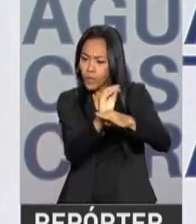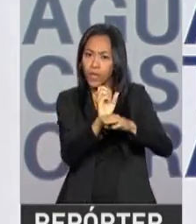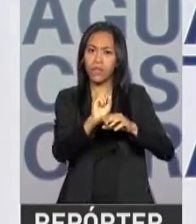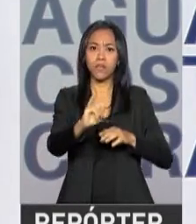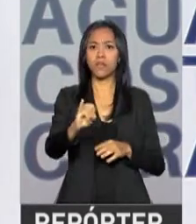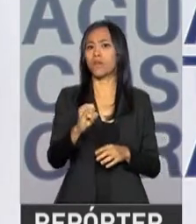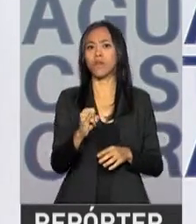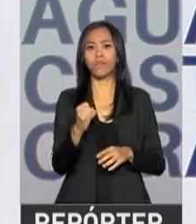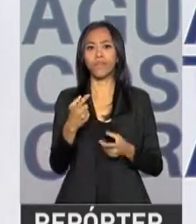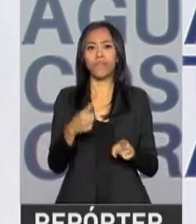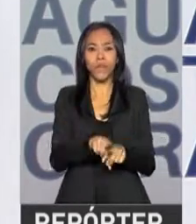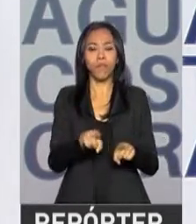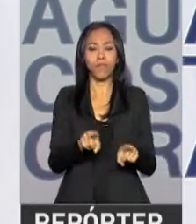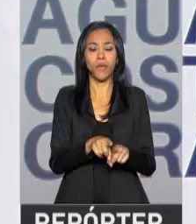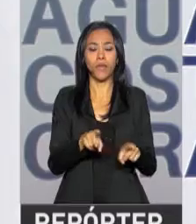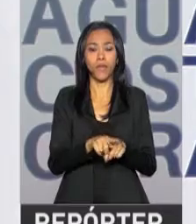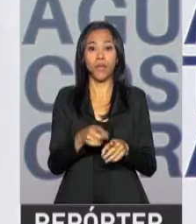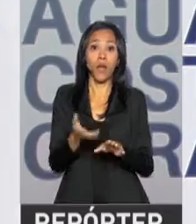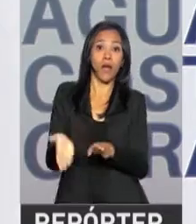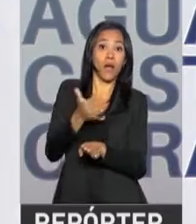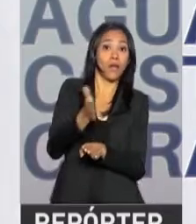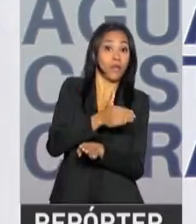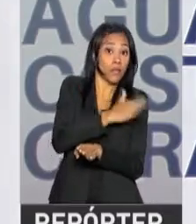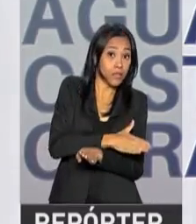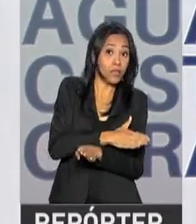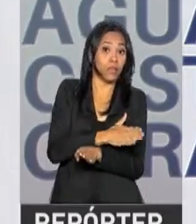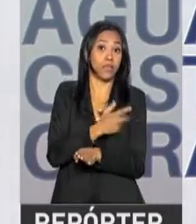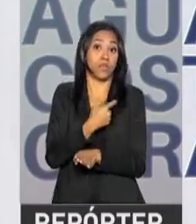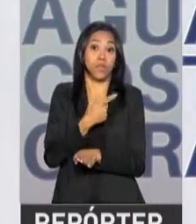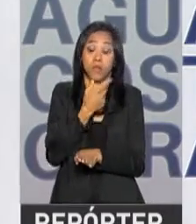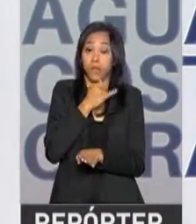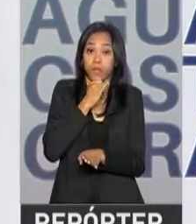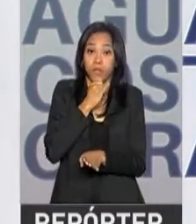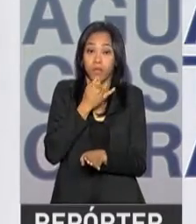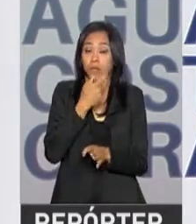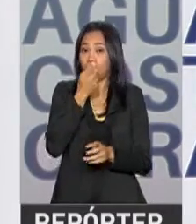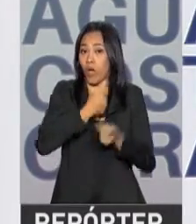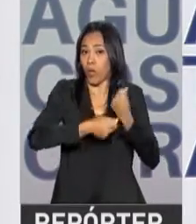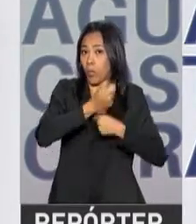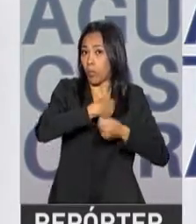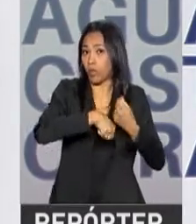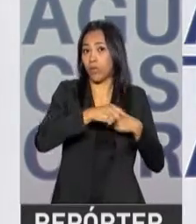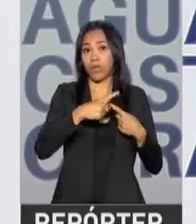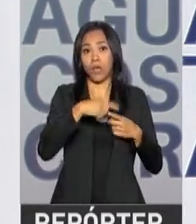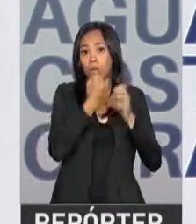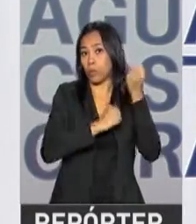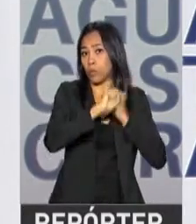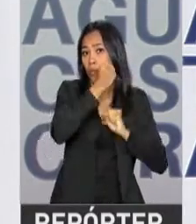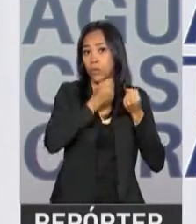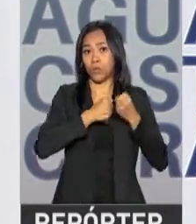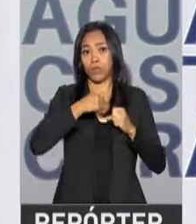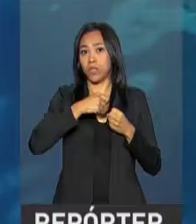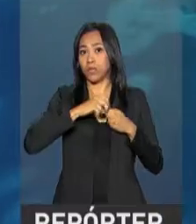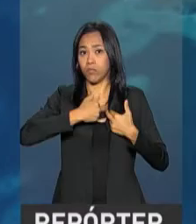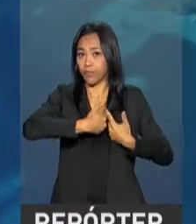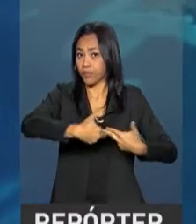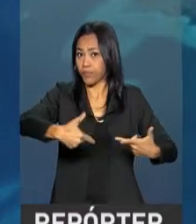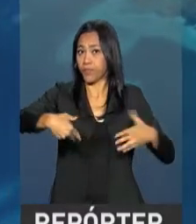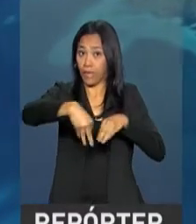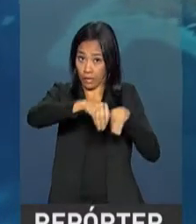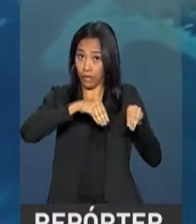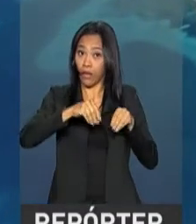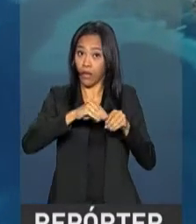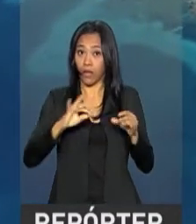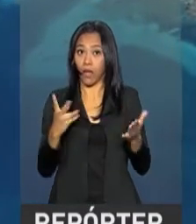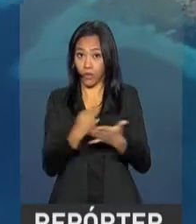cuidar não se olhar para os processos e econômicos que estão acontecendo na área terrestre entre os